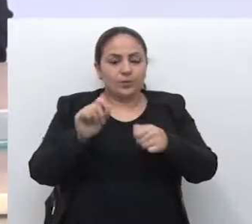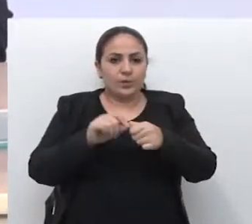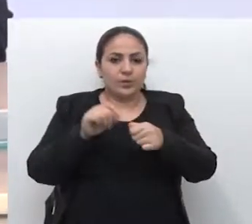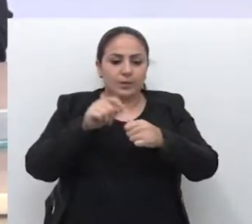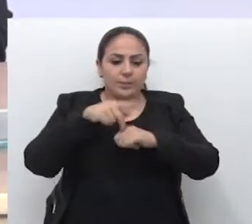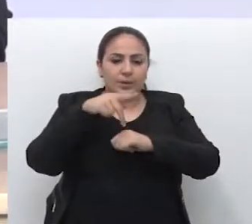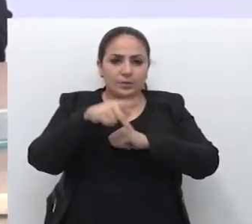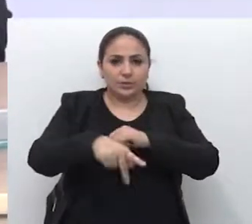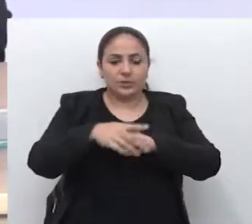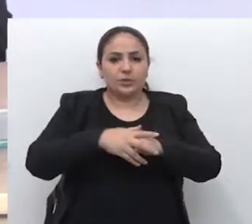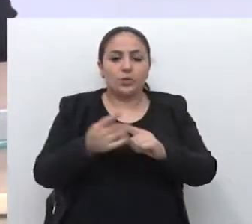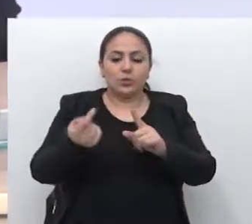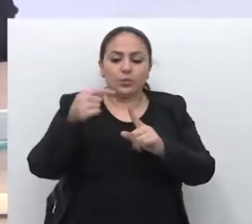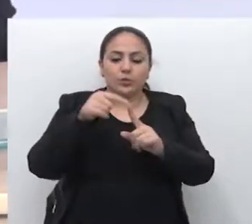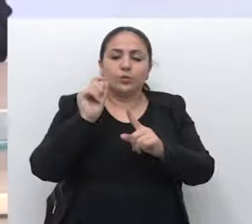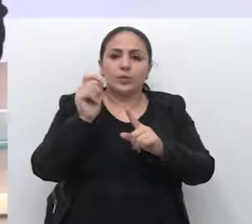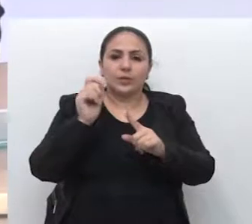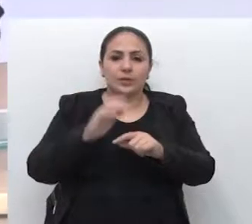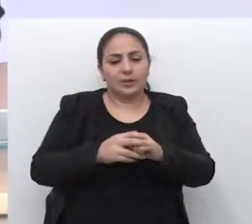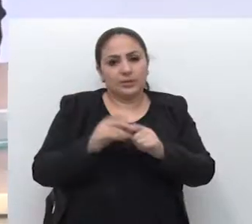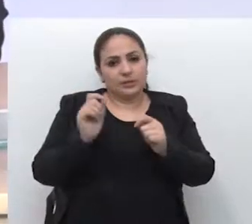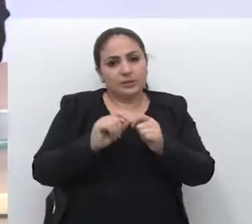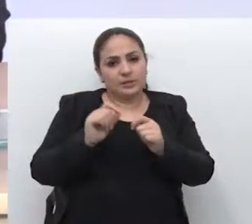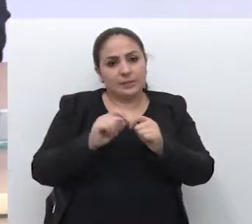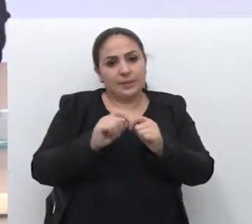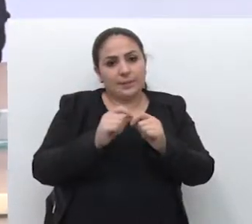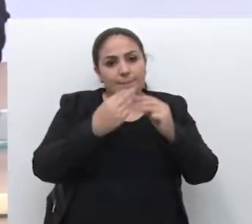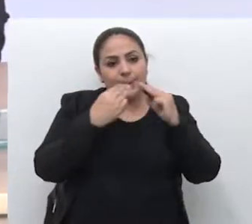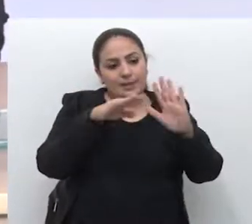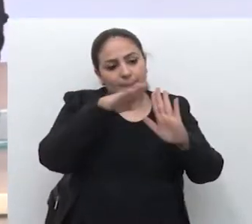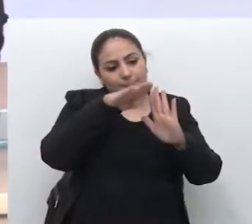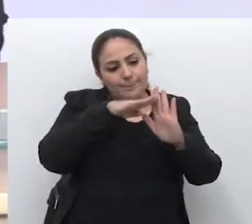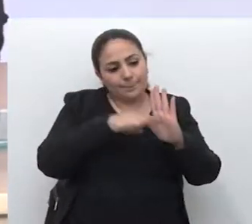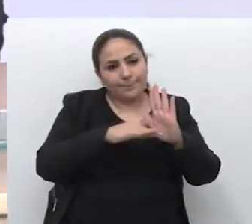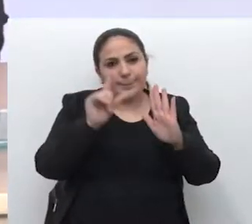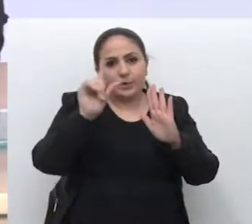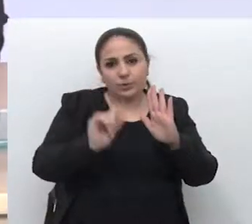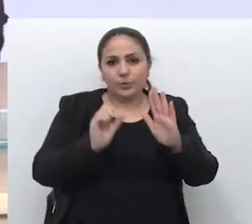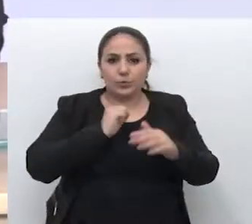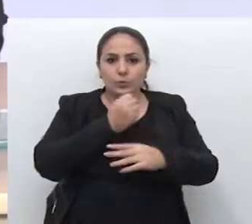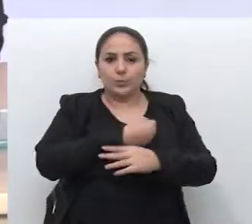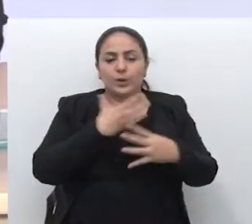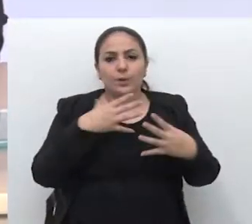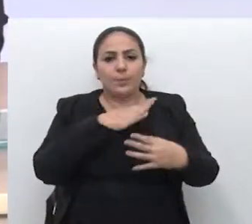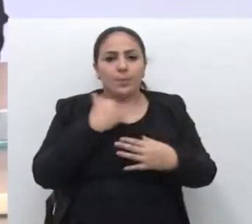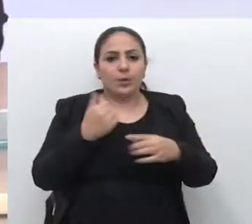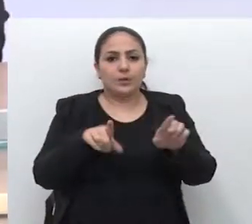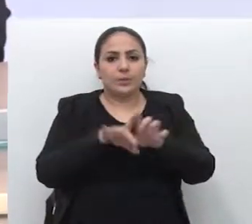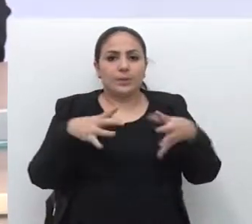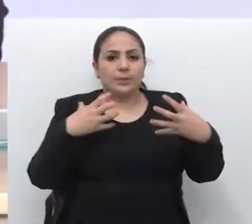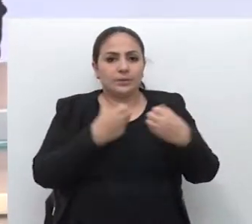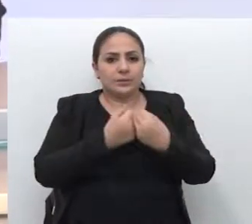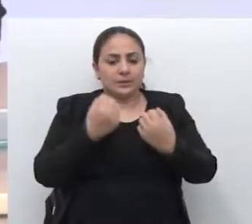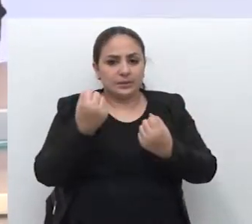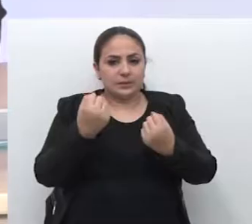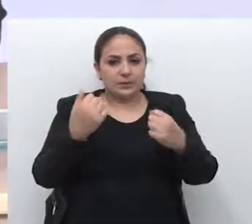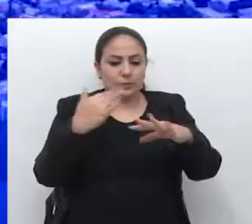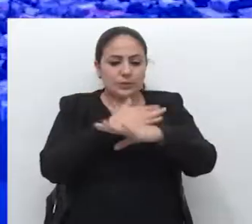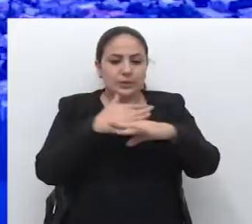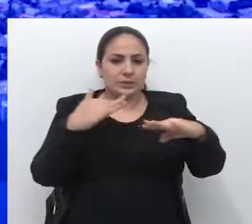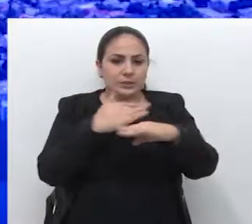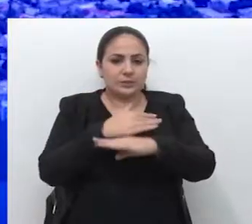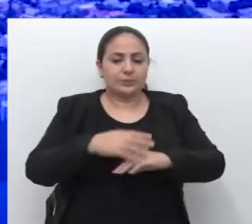pública realizada em Passo Fundo, com o objetivo de traçar metas para reduzir o número de mortes e lesões no